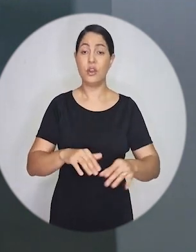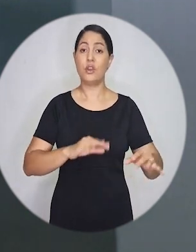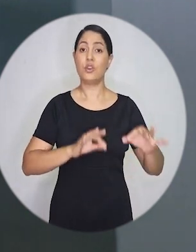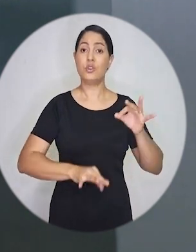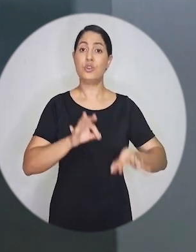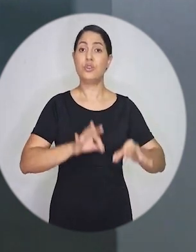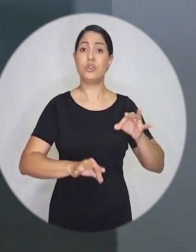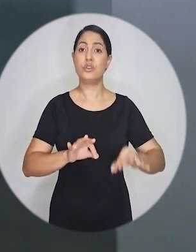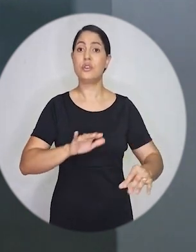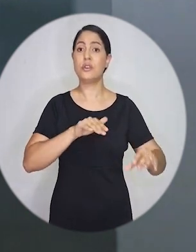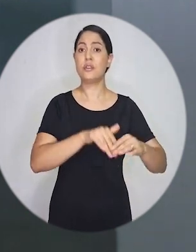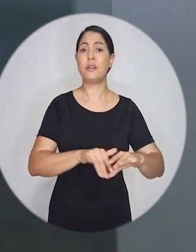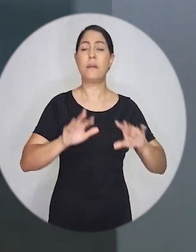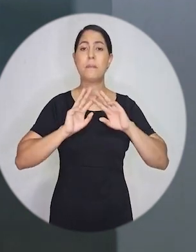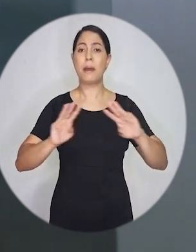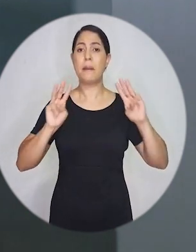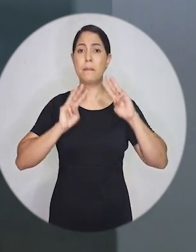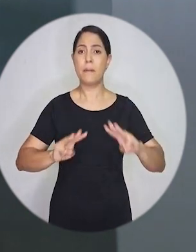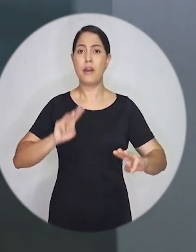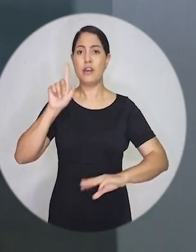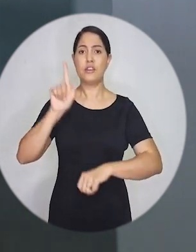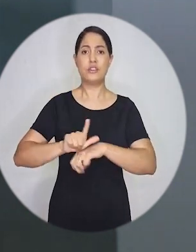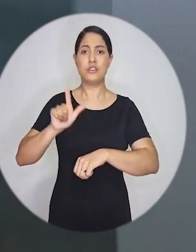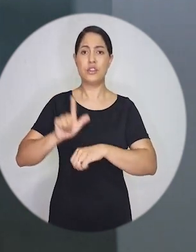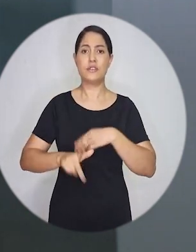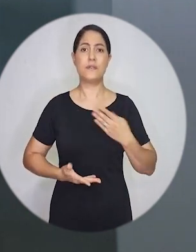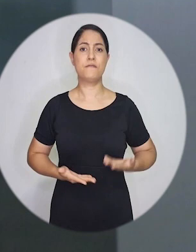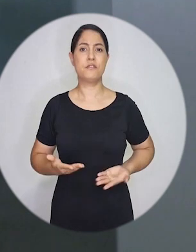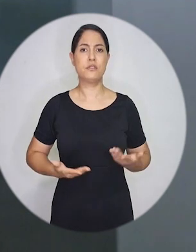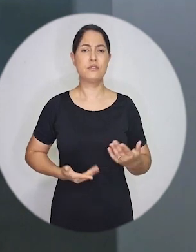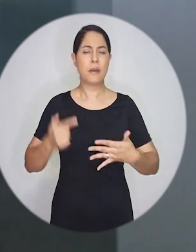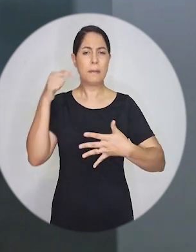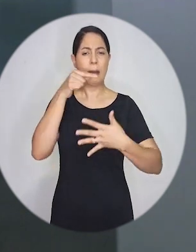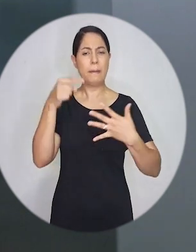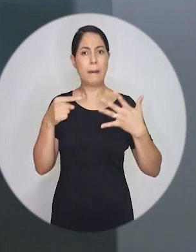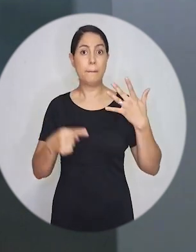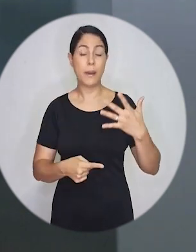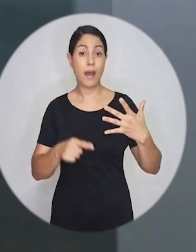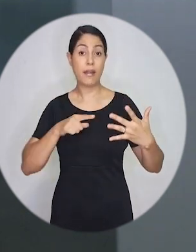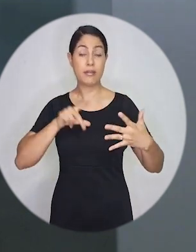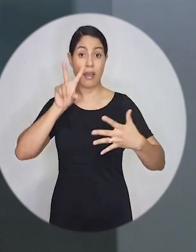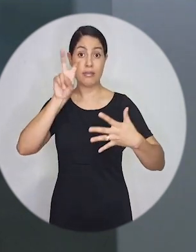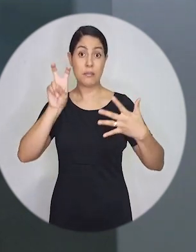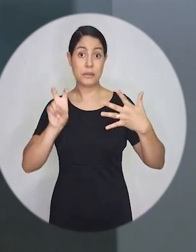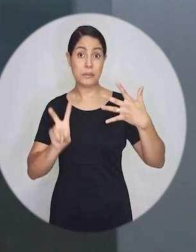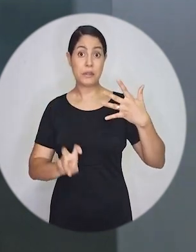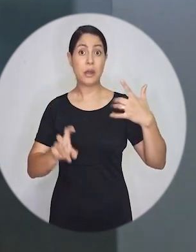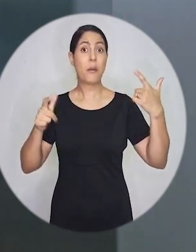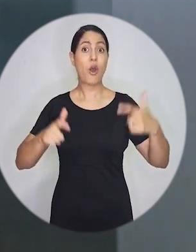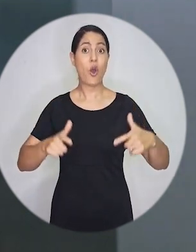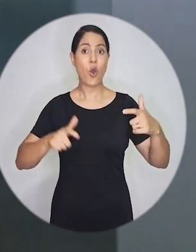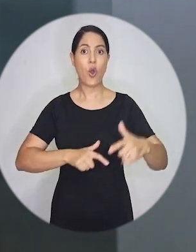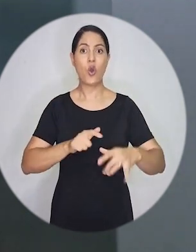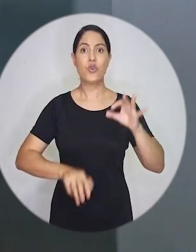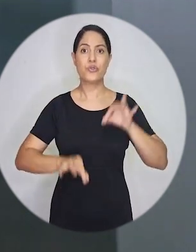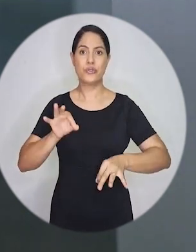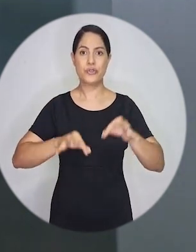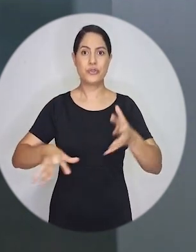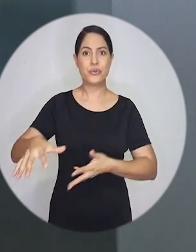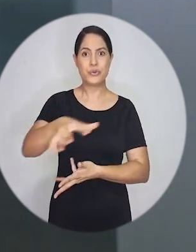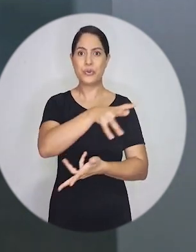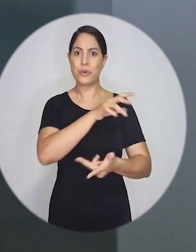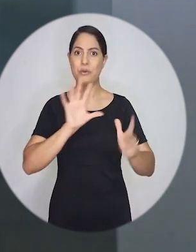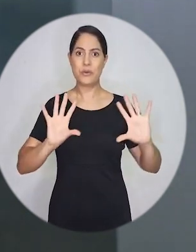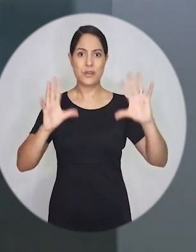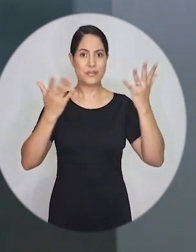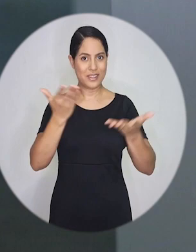jurisdição constitucional, marketing, inovação e gestão de carreira. Esses e outros temas estarão em pauta durante o maior evento